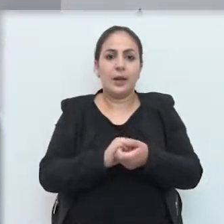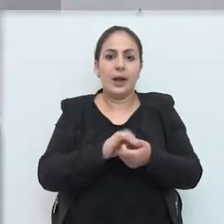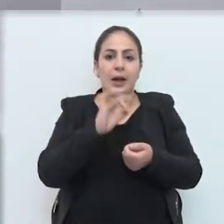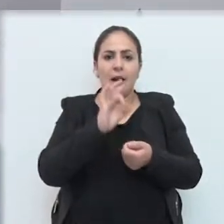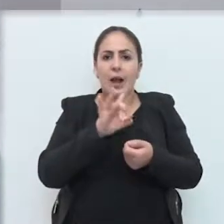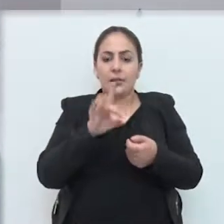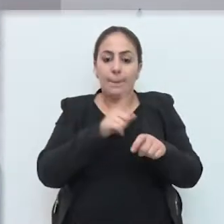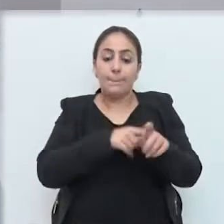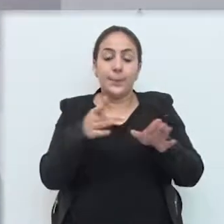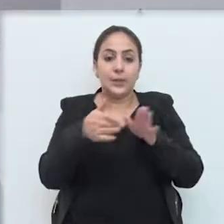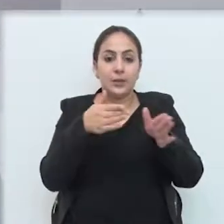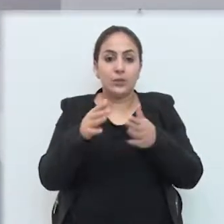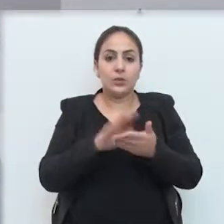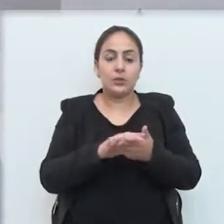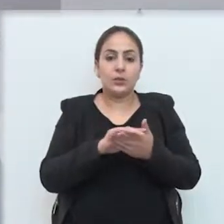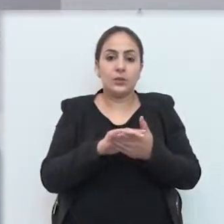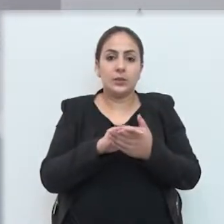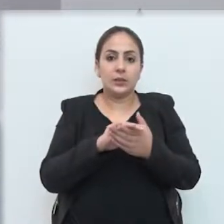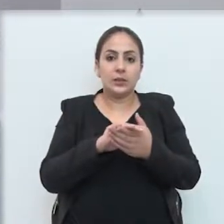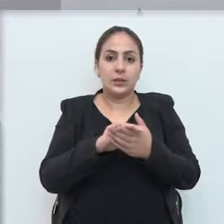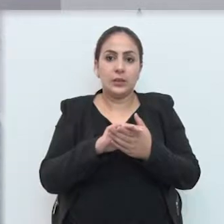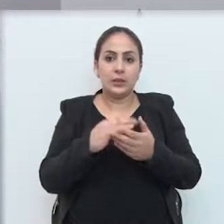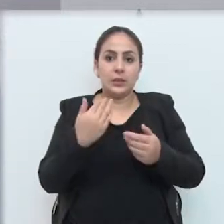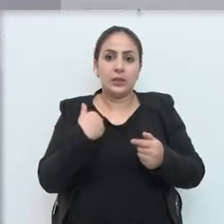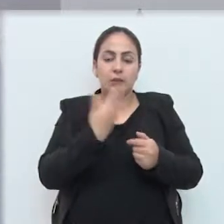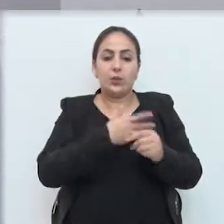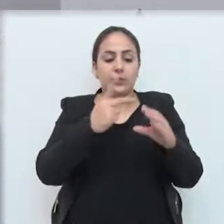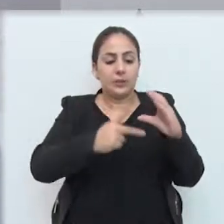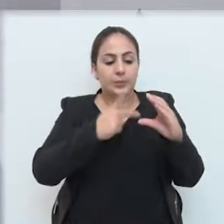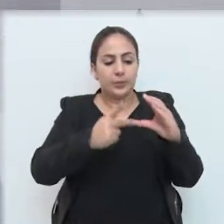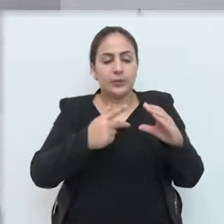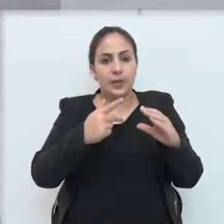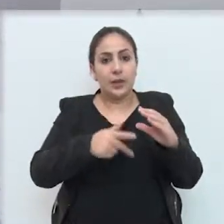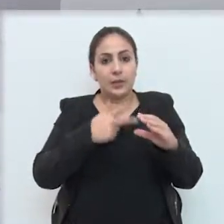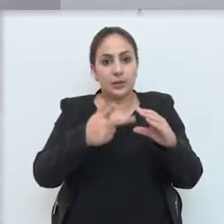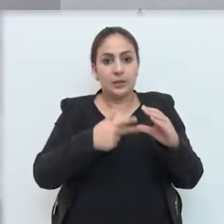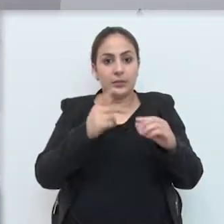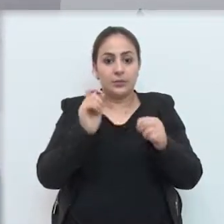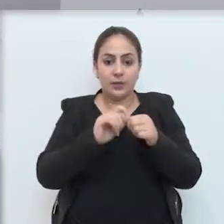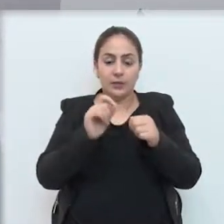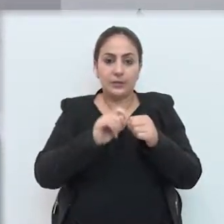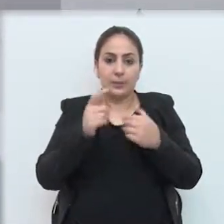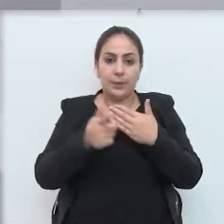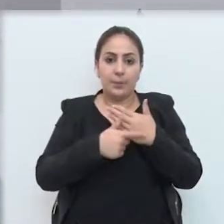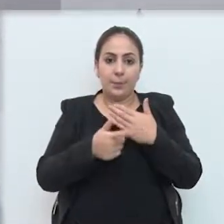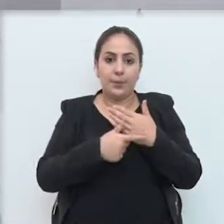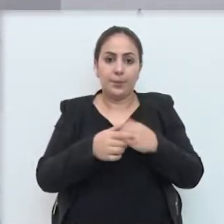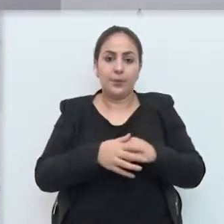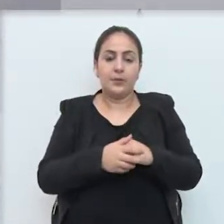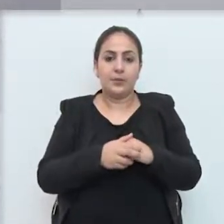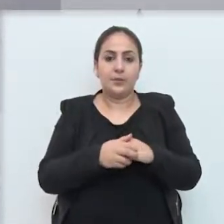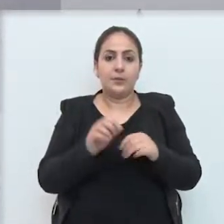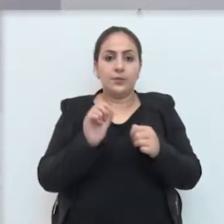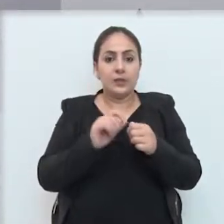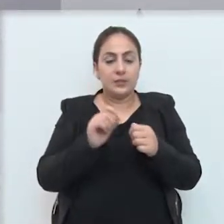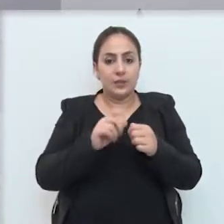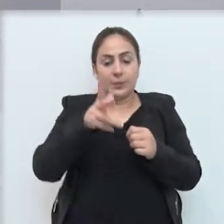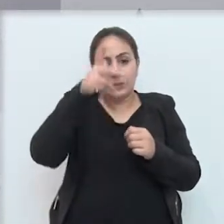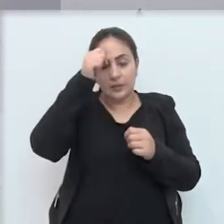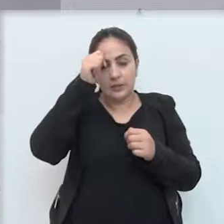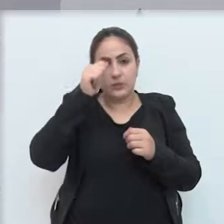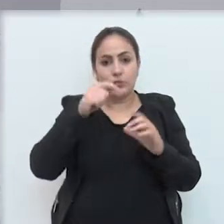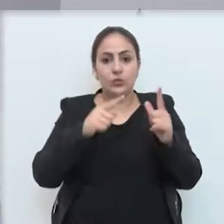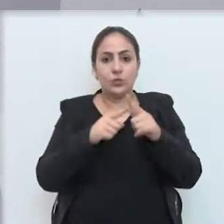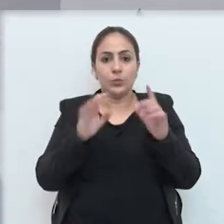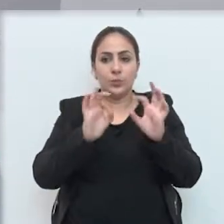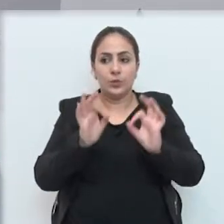a cada período. E nós, a Câmara de Vereadores, cumpre esse papel de fazer a avaliação de quando vem esse tipo de projeto